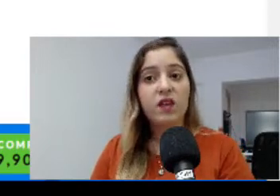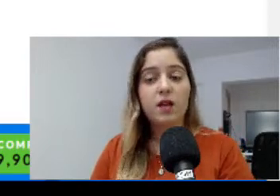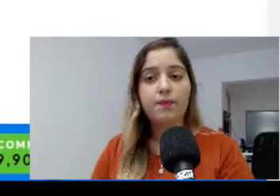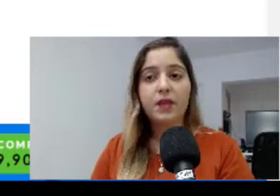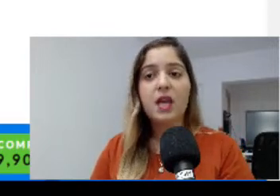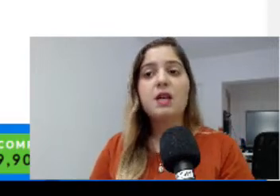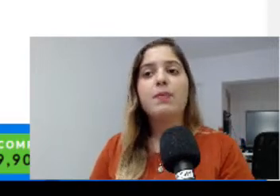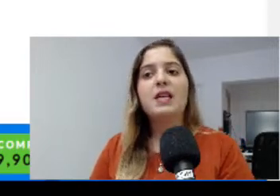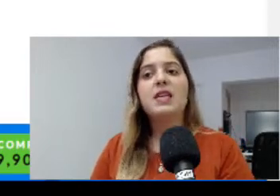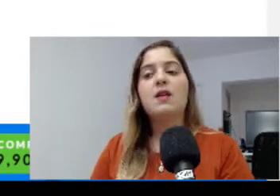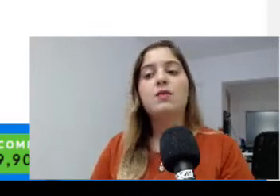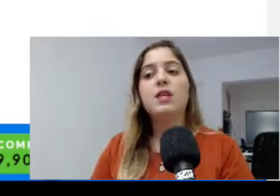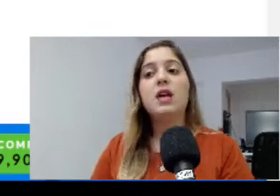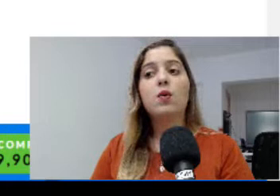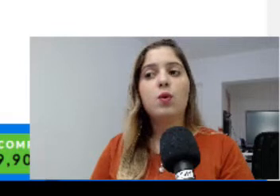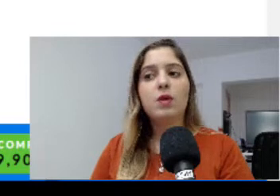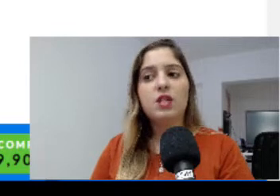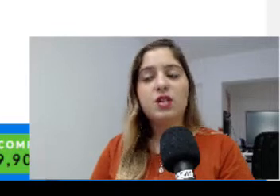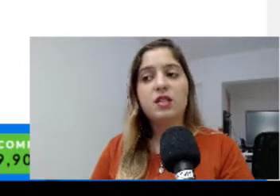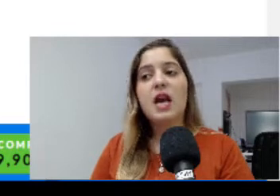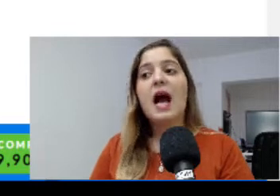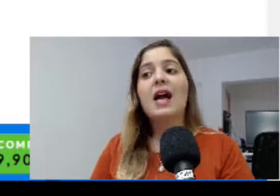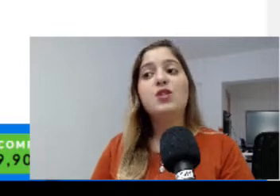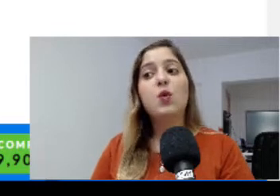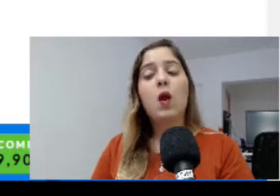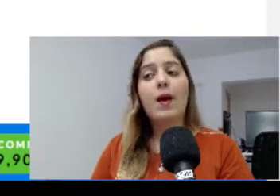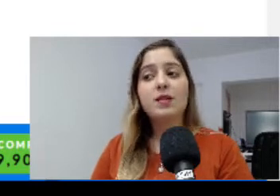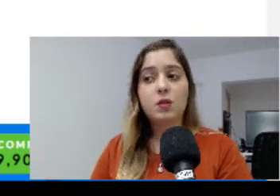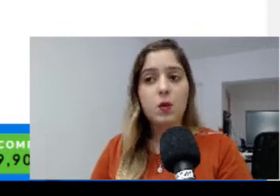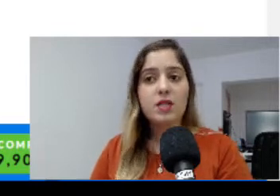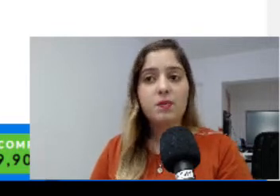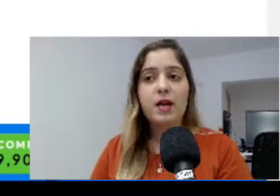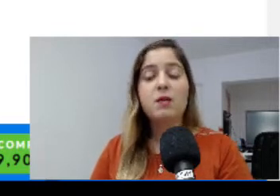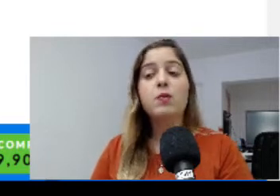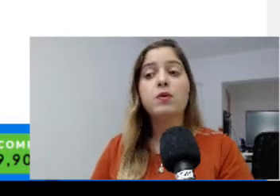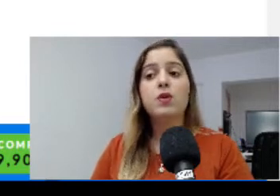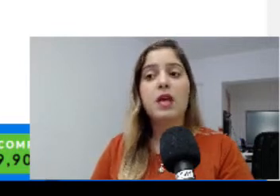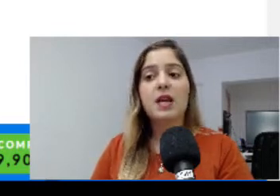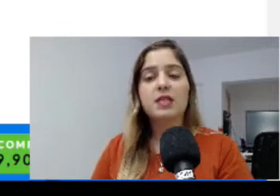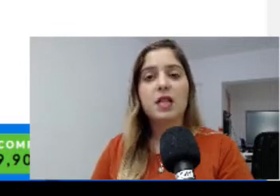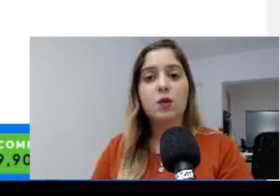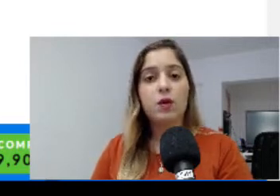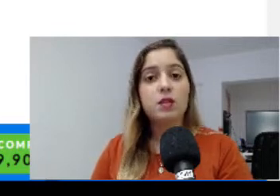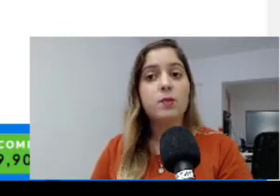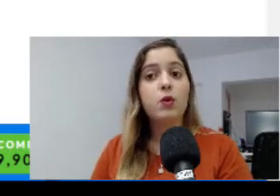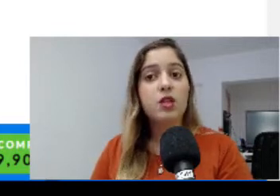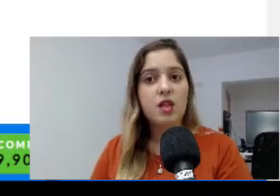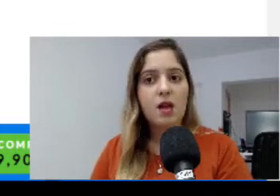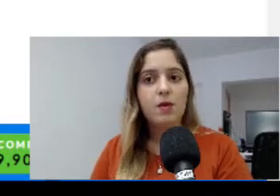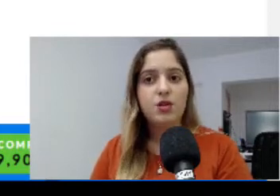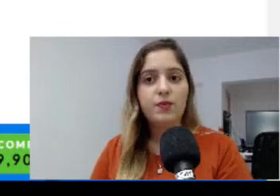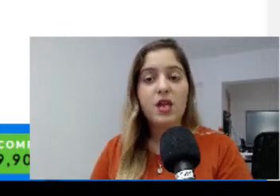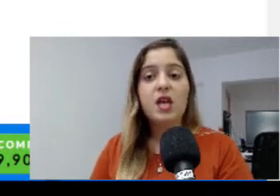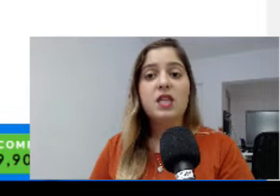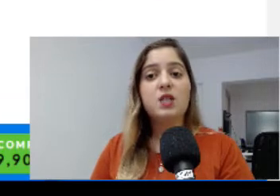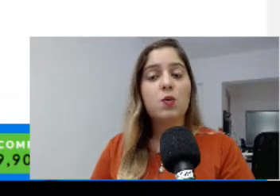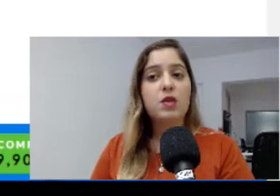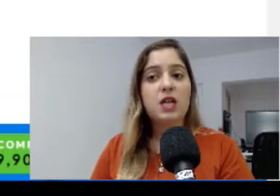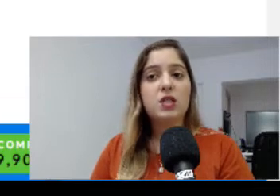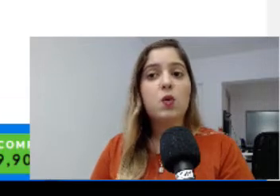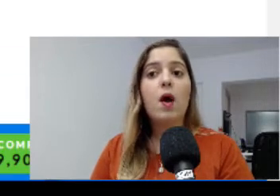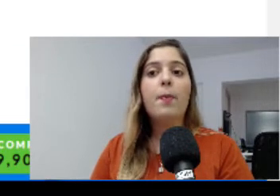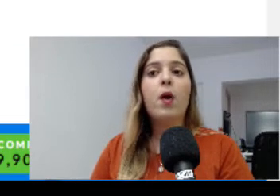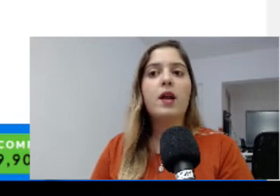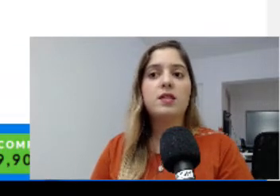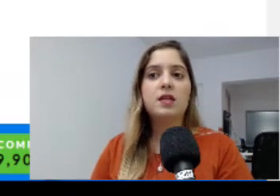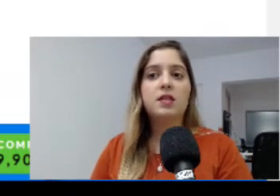terceira via. Empresários e economistas articulam ações para impulsionar a senadora Simone Tebet.